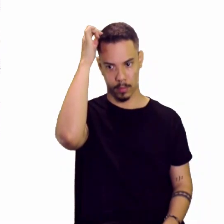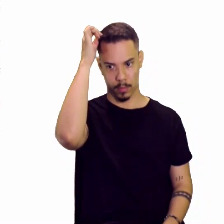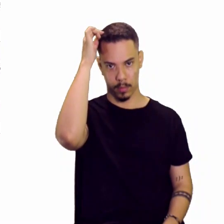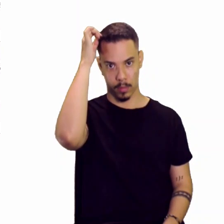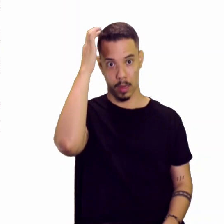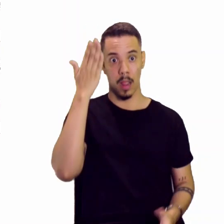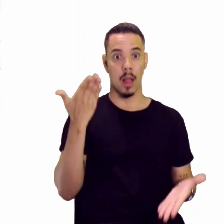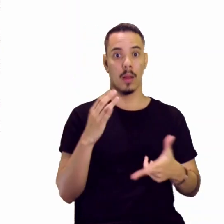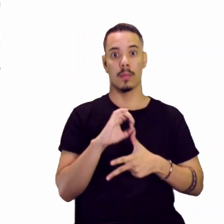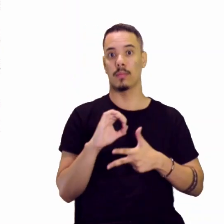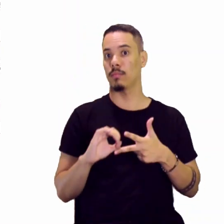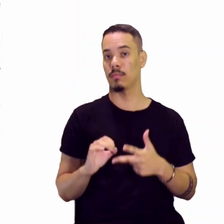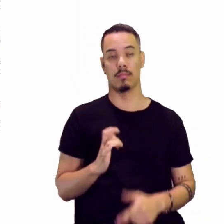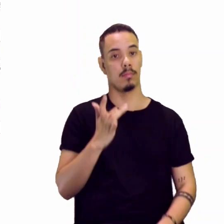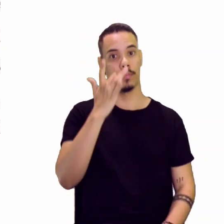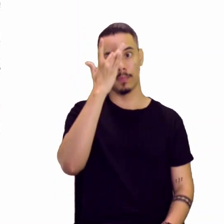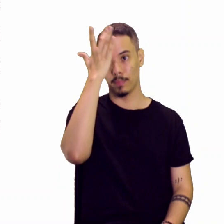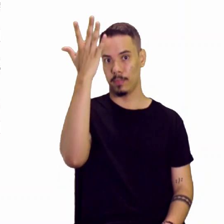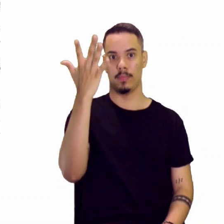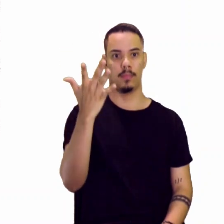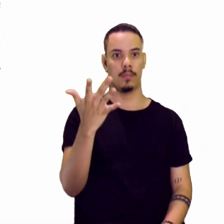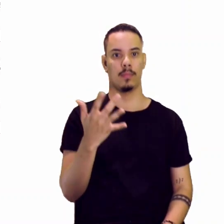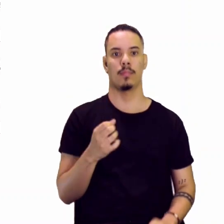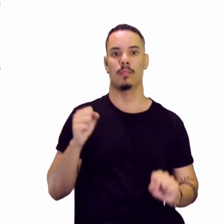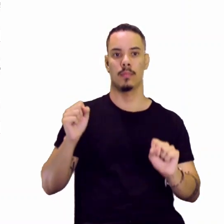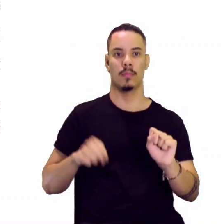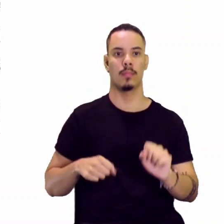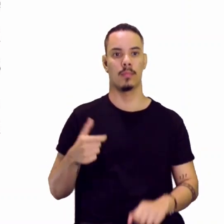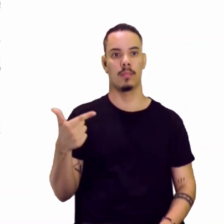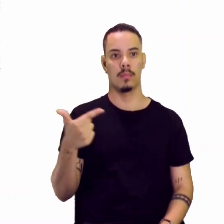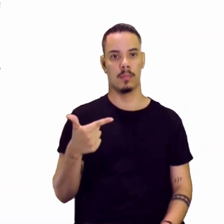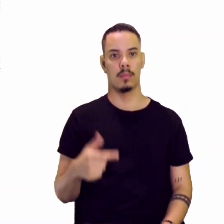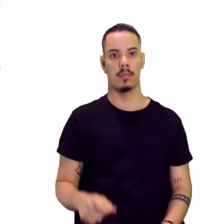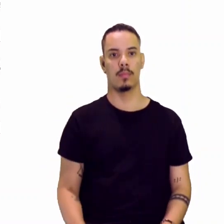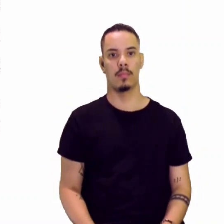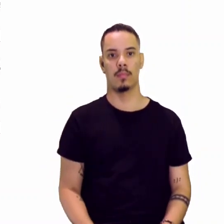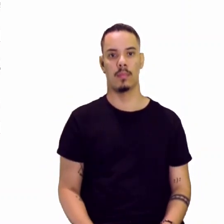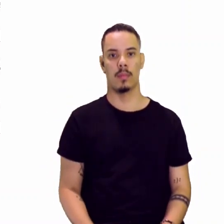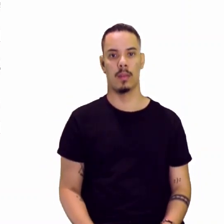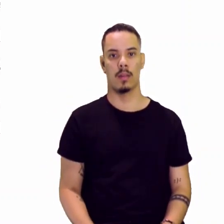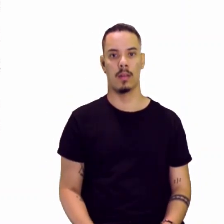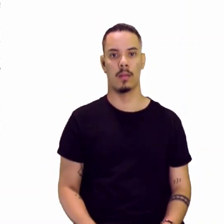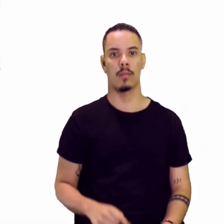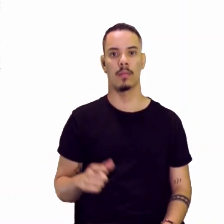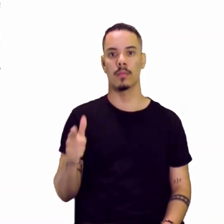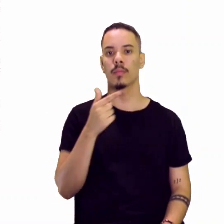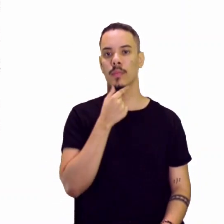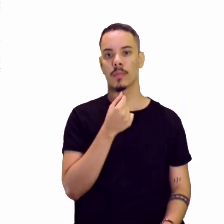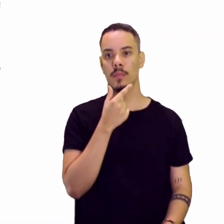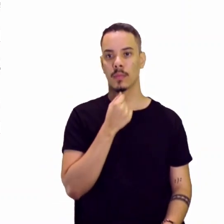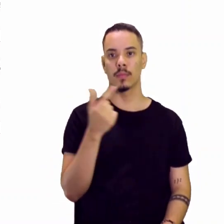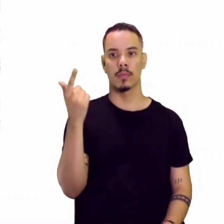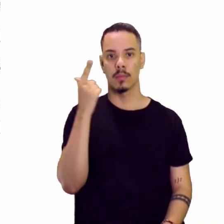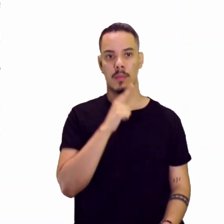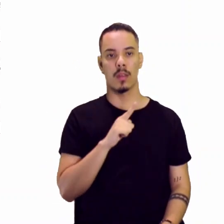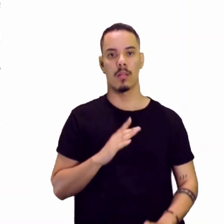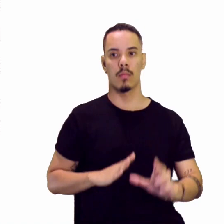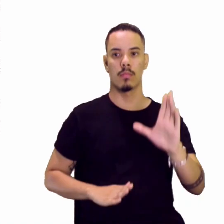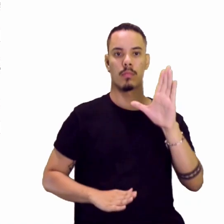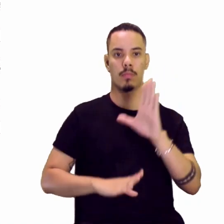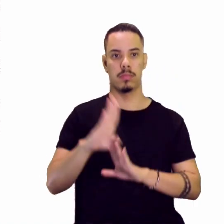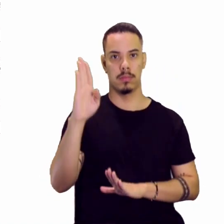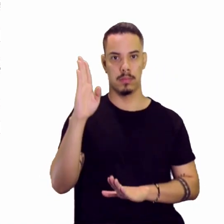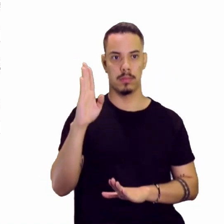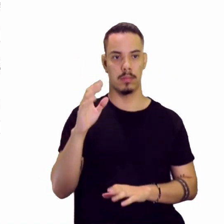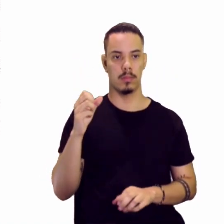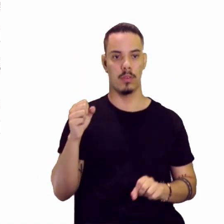Se liga no Enem, ó. Se liga. Moto 2, o Chanter toma liderança na largada e vence na